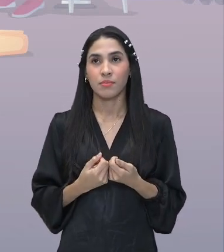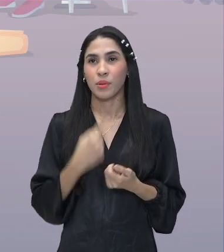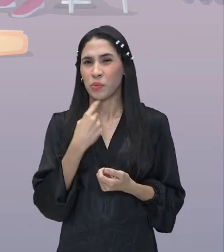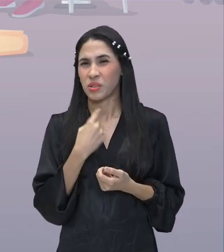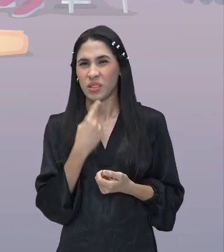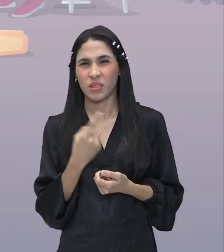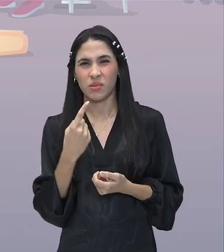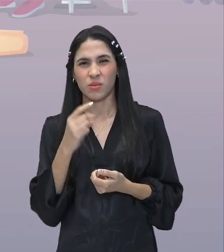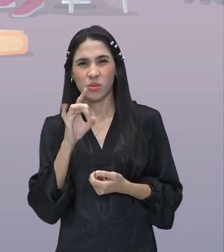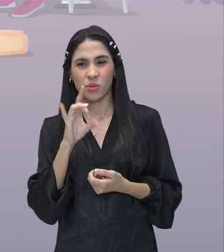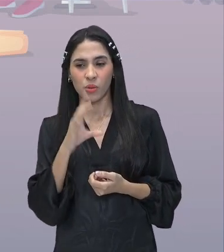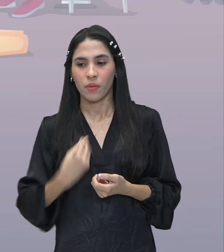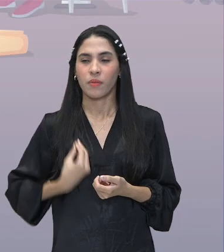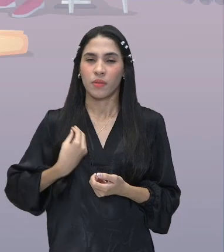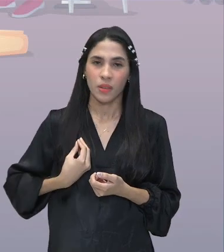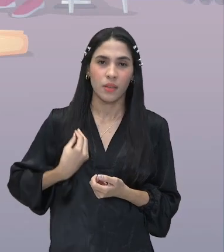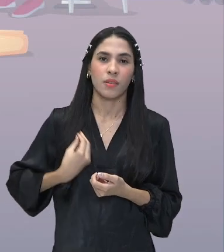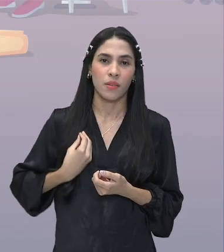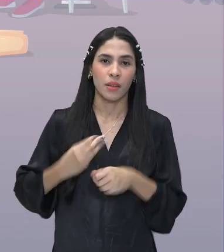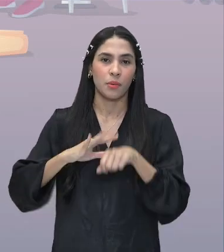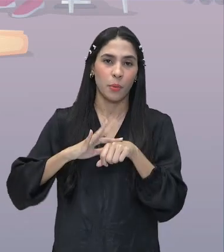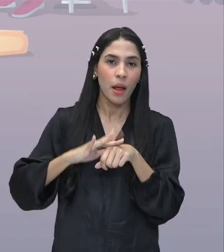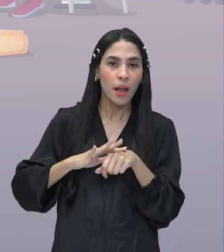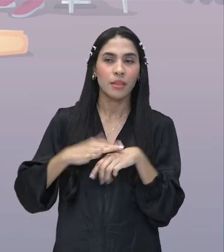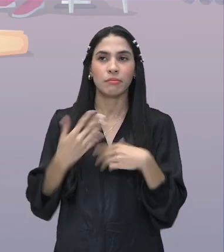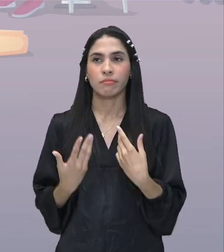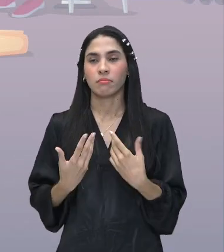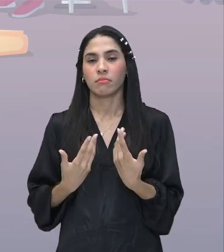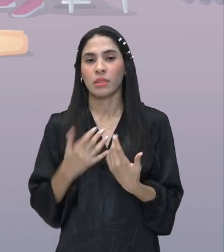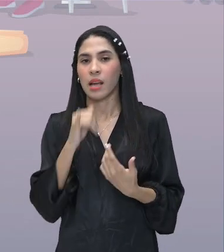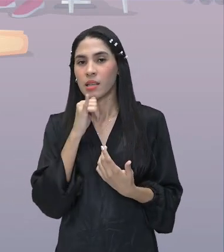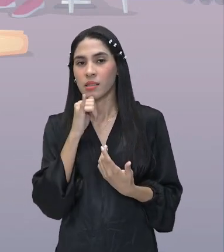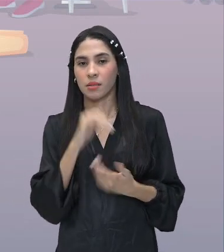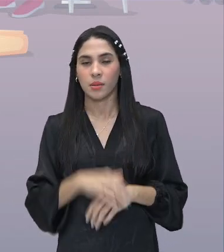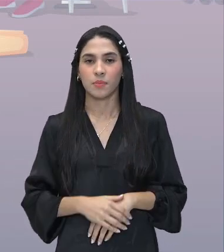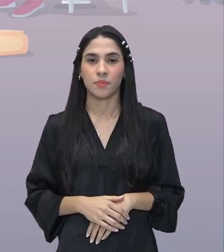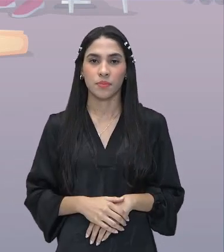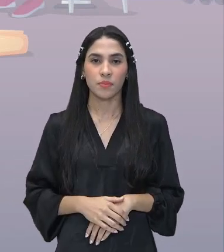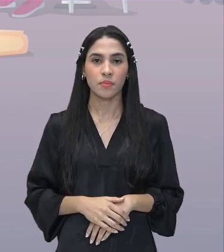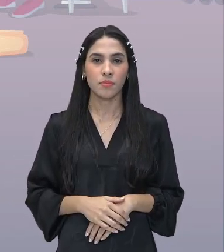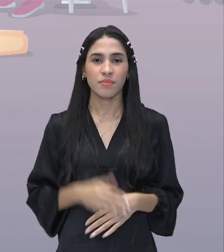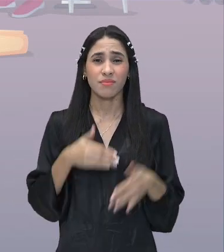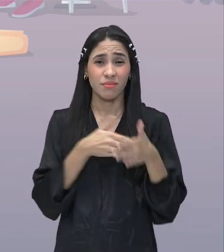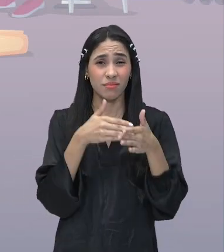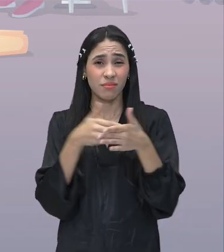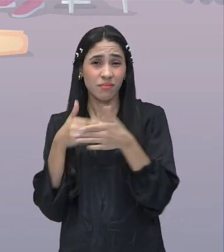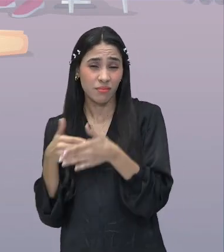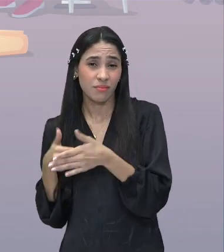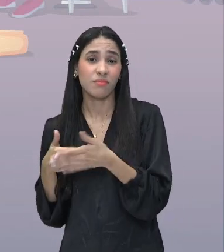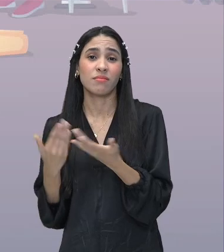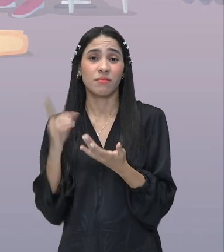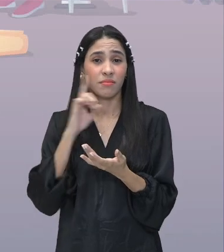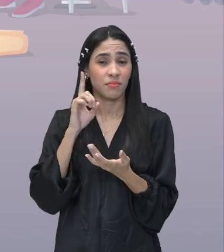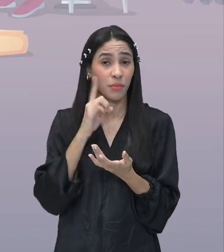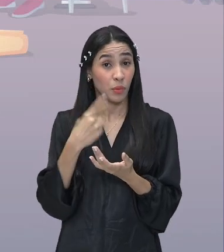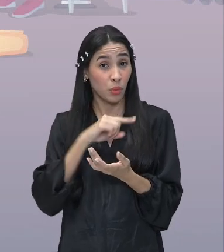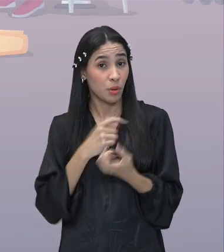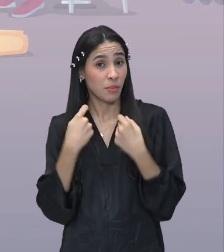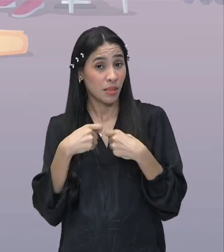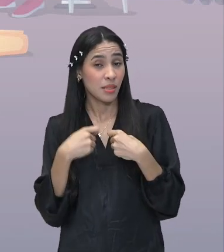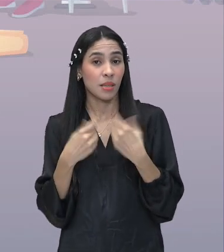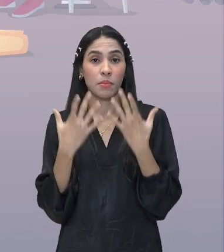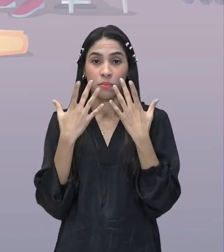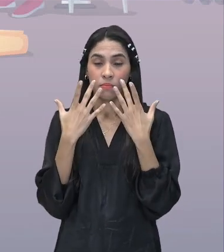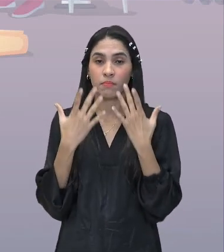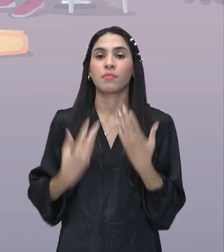estar apenas existindo doente, existindo com limitações no nosso dia a dia. A gente tem que